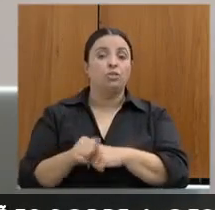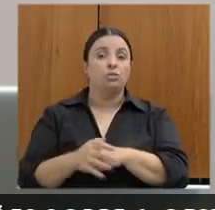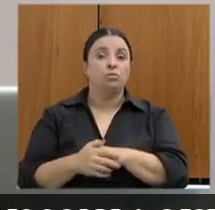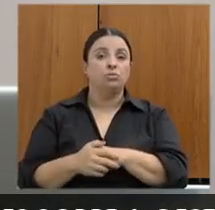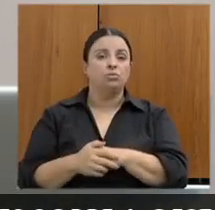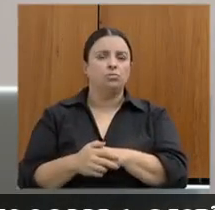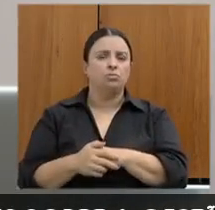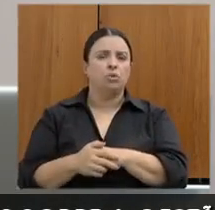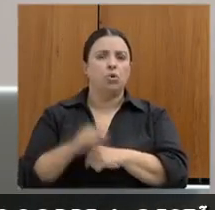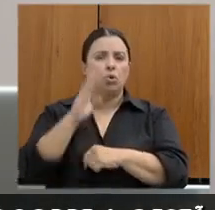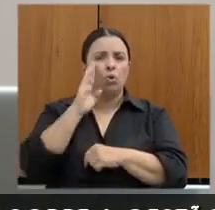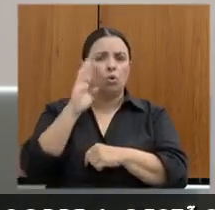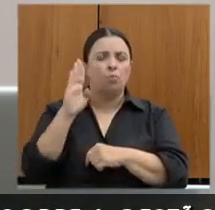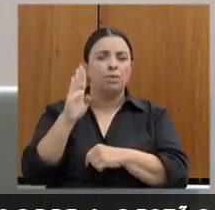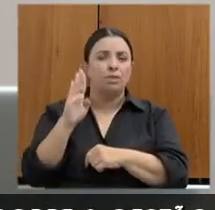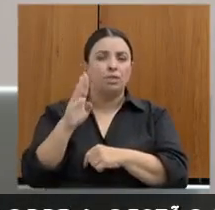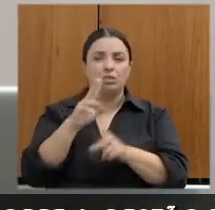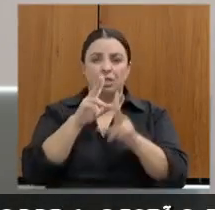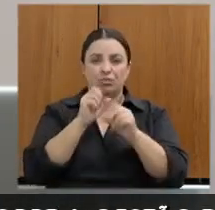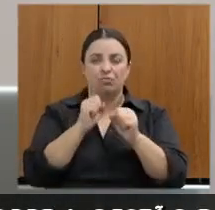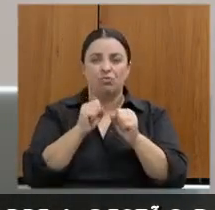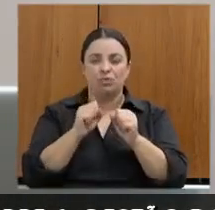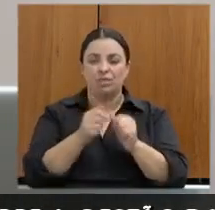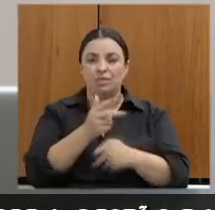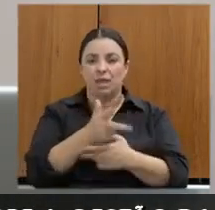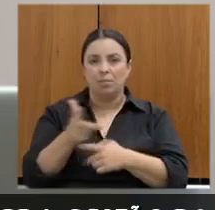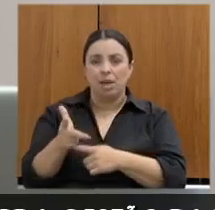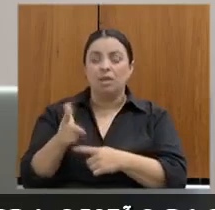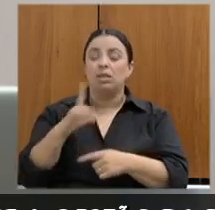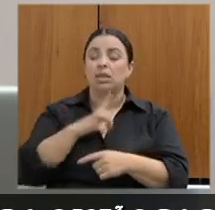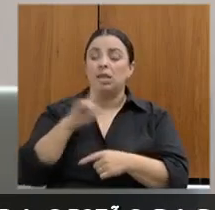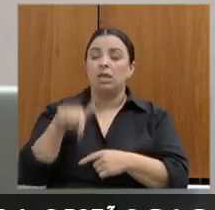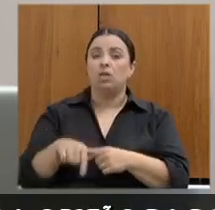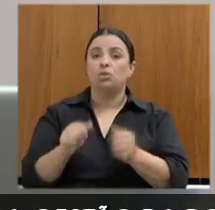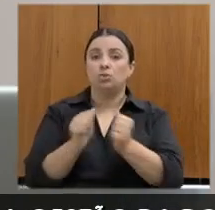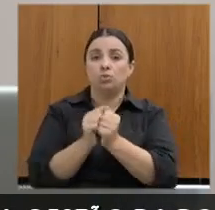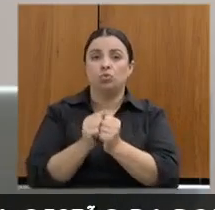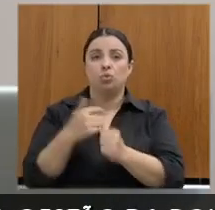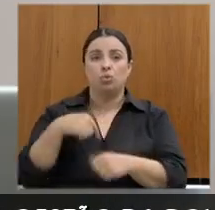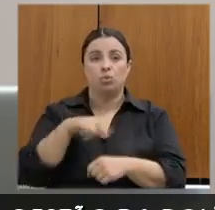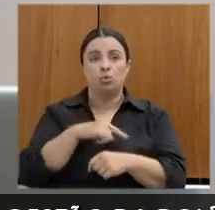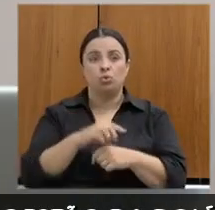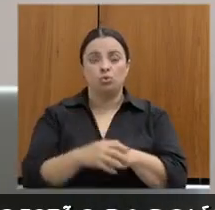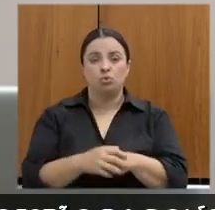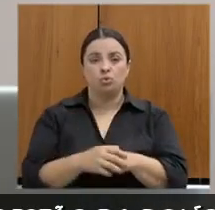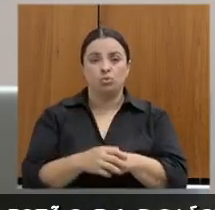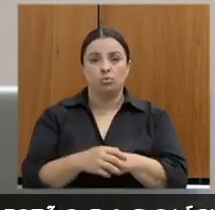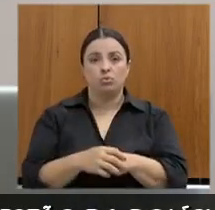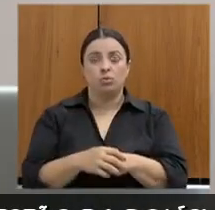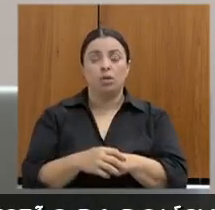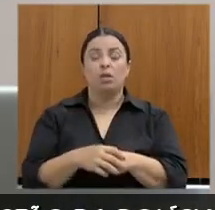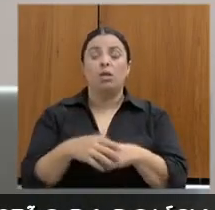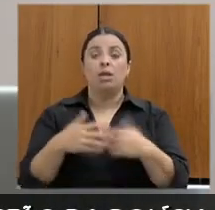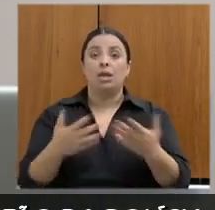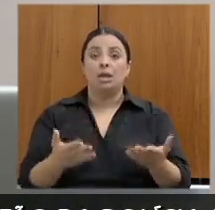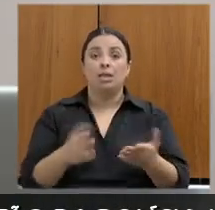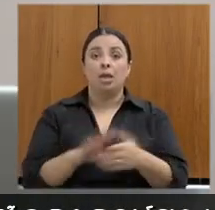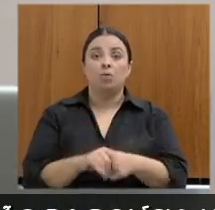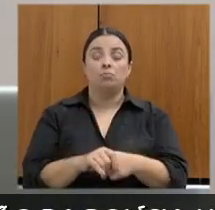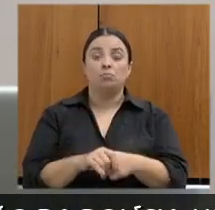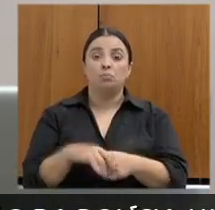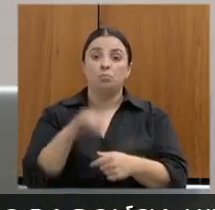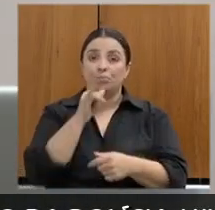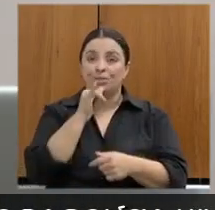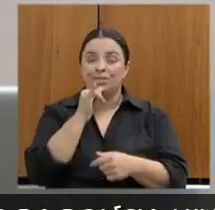da Polícia Militar eu vou repetir para o Senhor porque é é como se fosse em termos de problema né Deputado Achei um